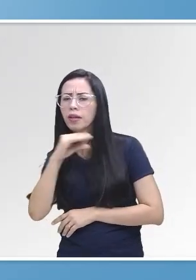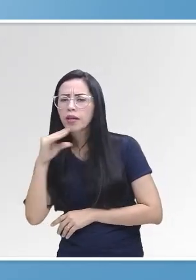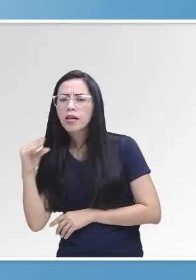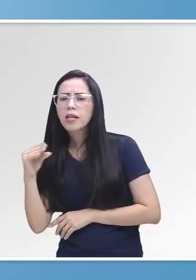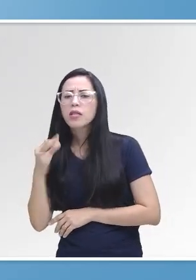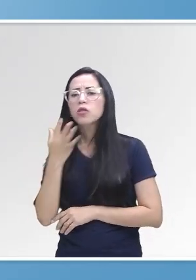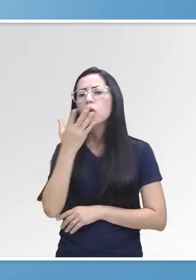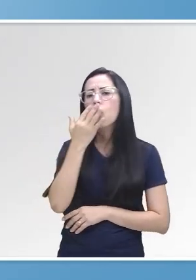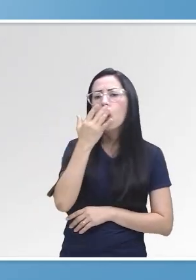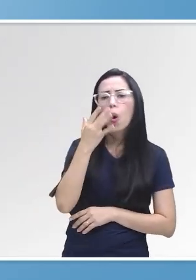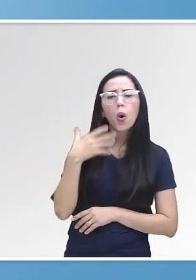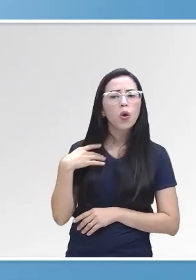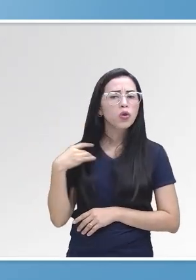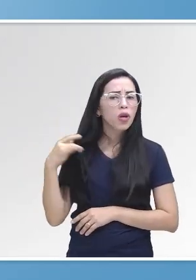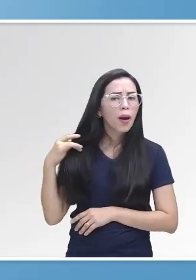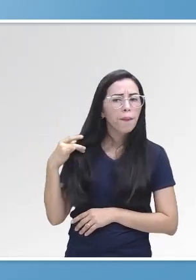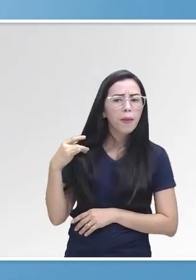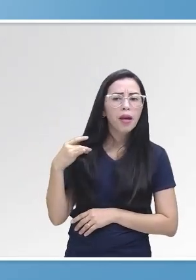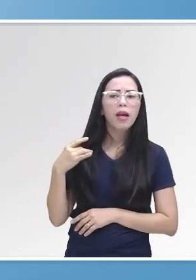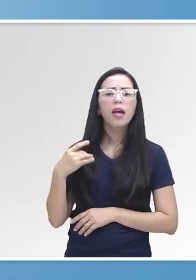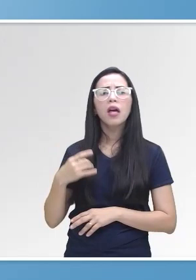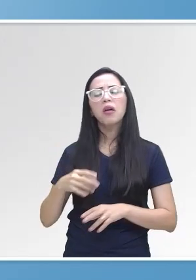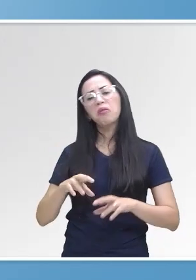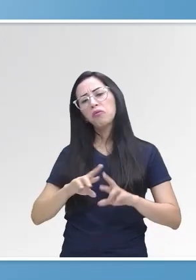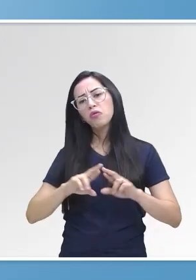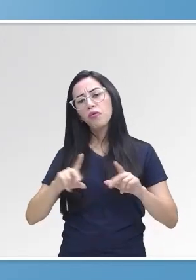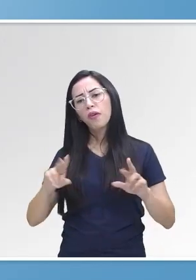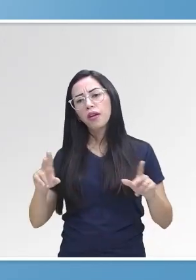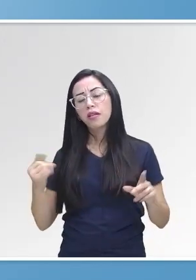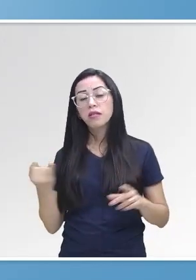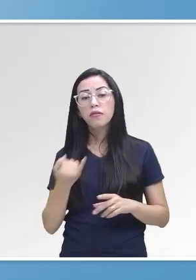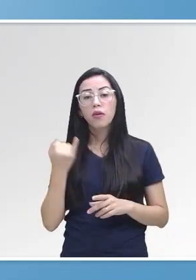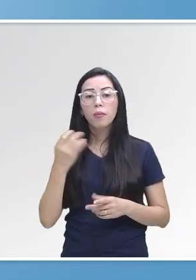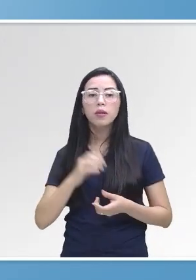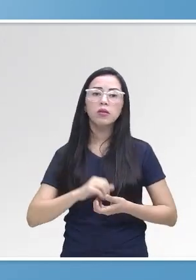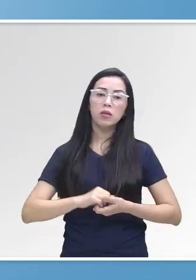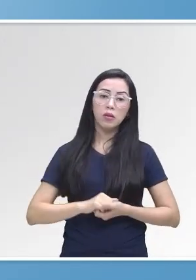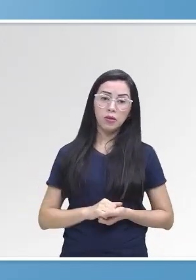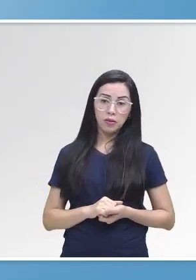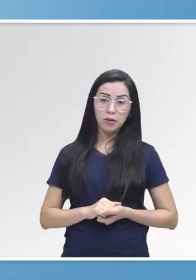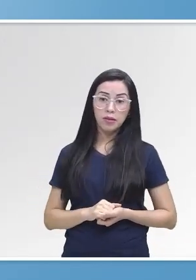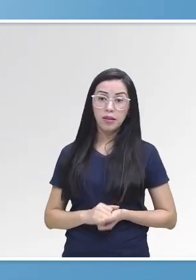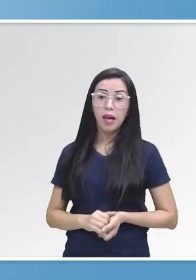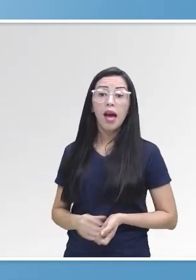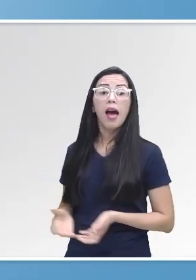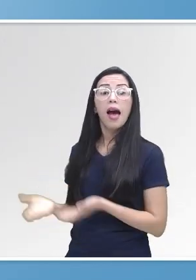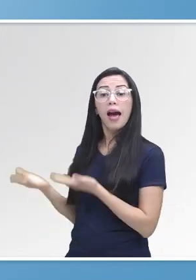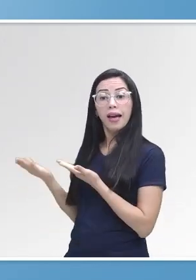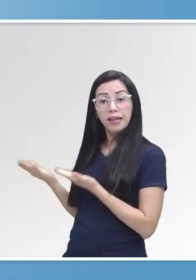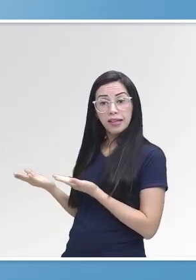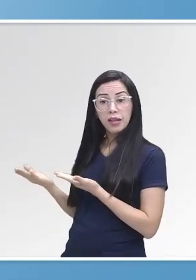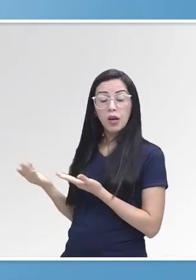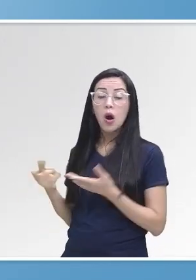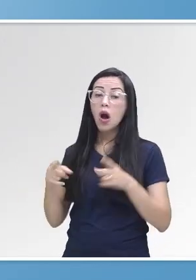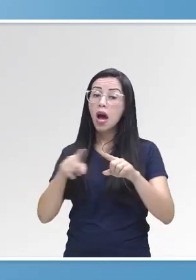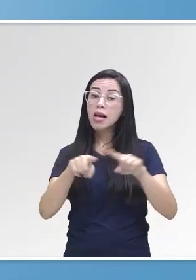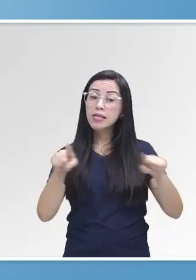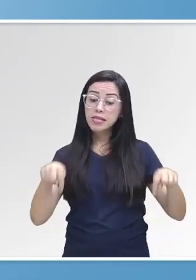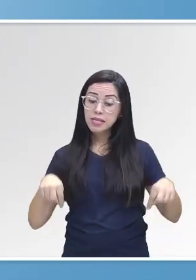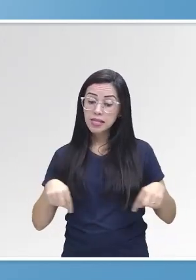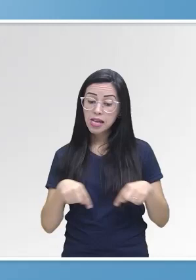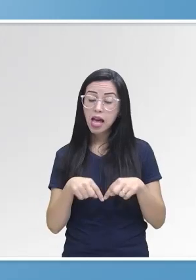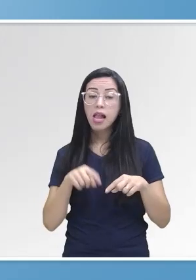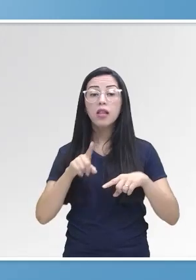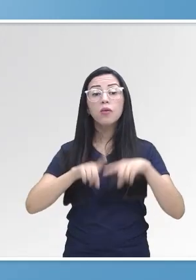meninos e meninas de várias e várias formas e nos brinquedos a Naninha fala de brinquedos a gente pode ver